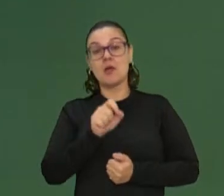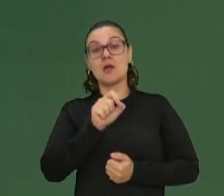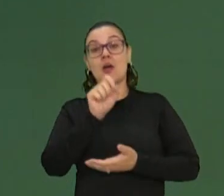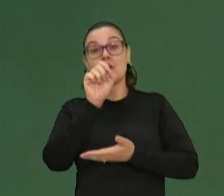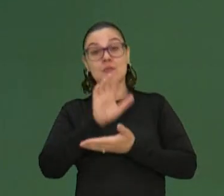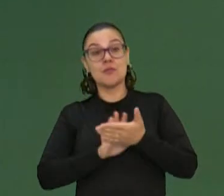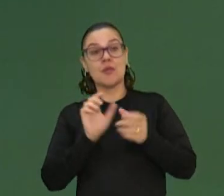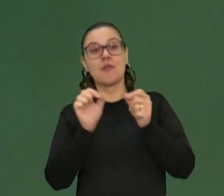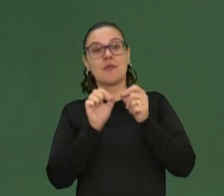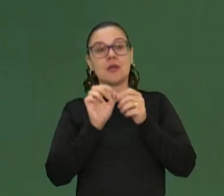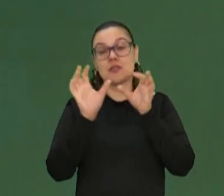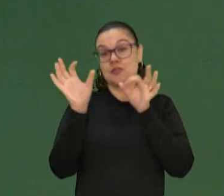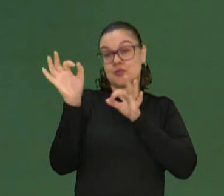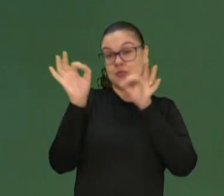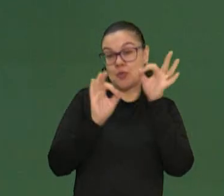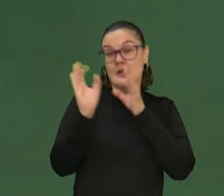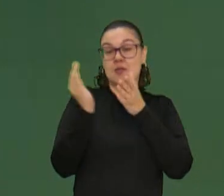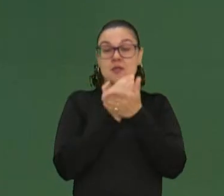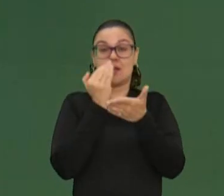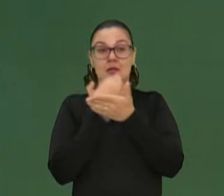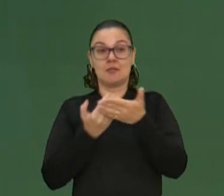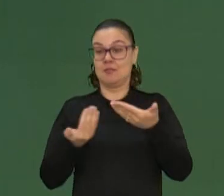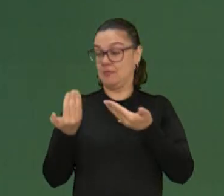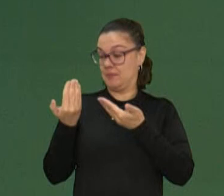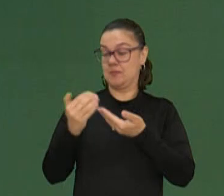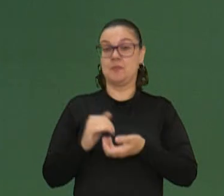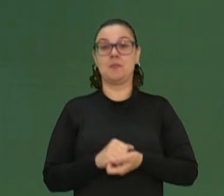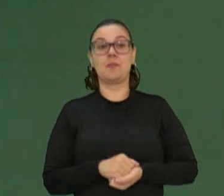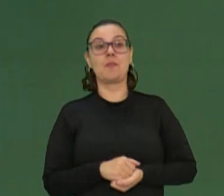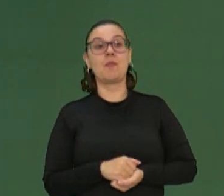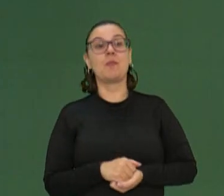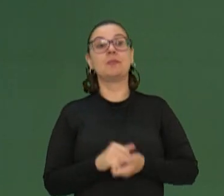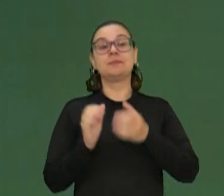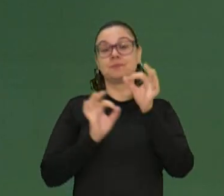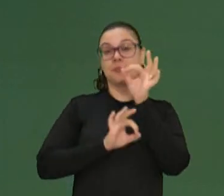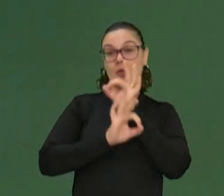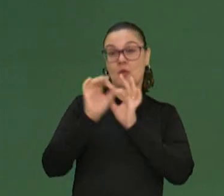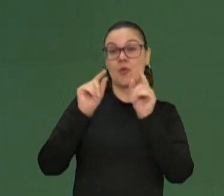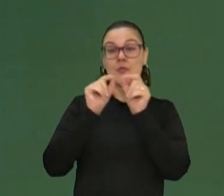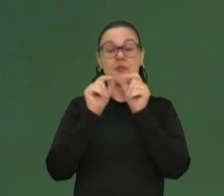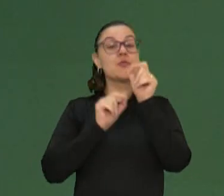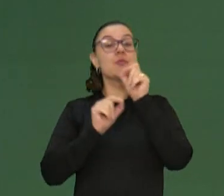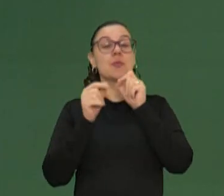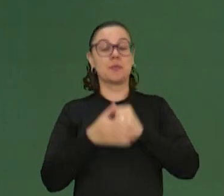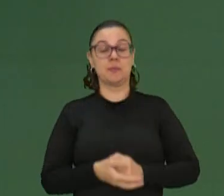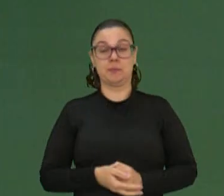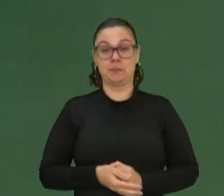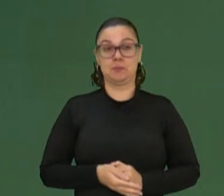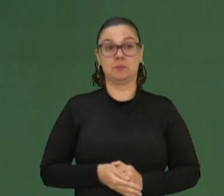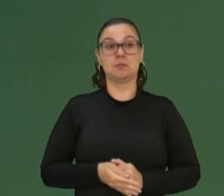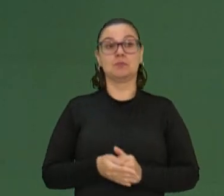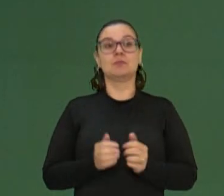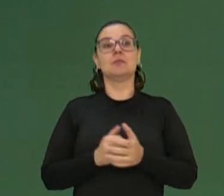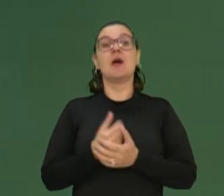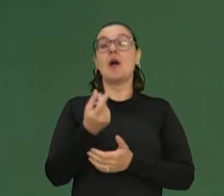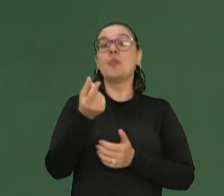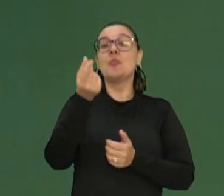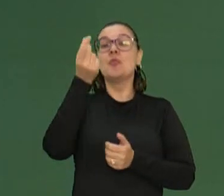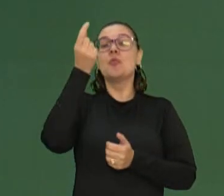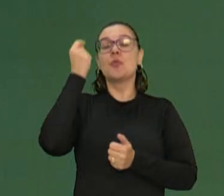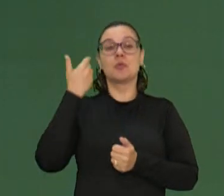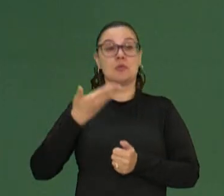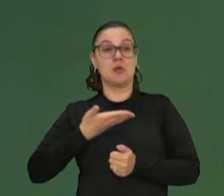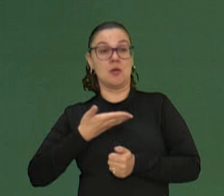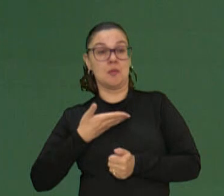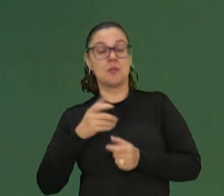vocês façam? Organizem isso no caderno de vocês. Para organizar, eu construí há muito tempo atrás, junto com um